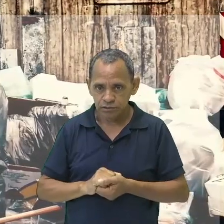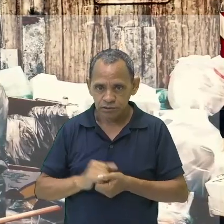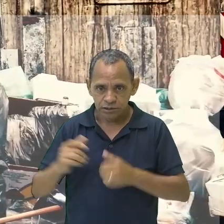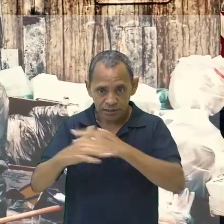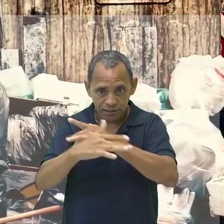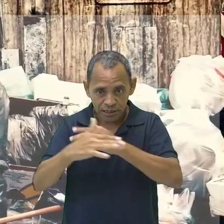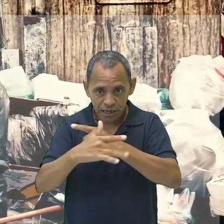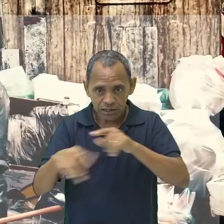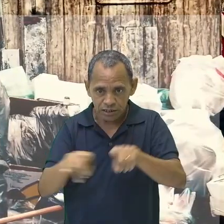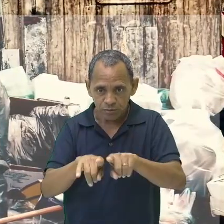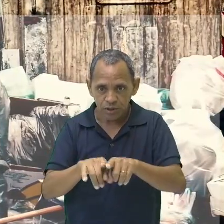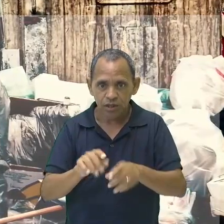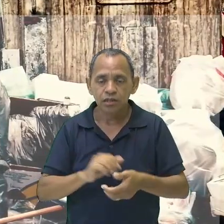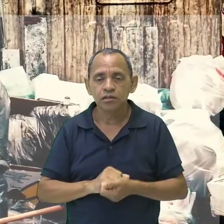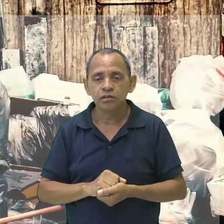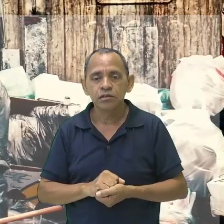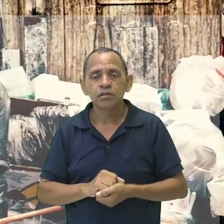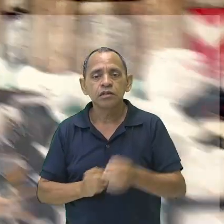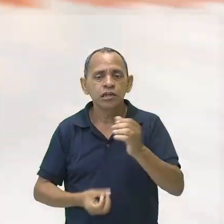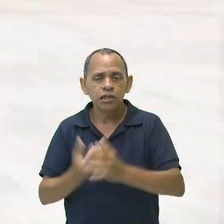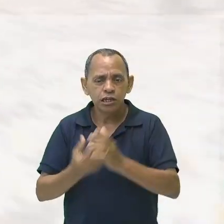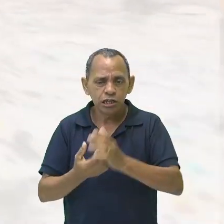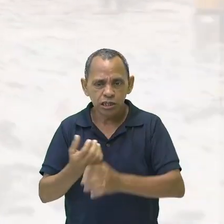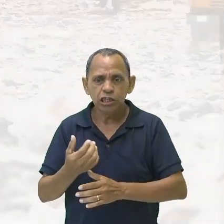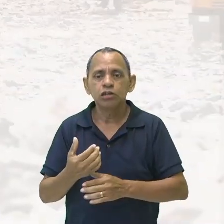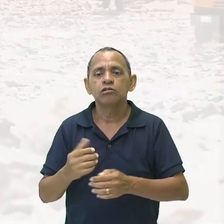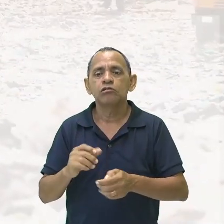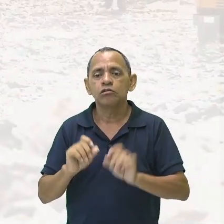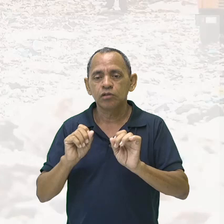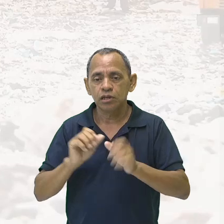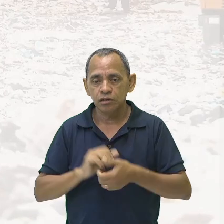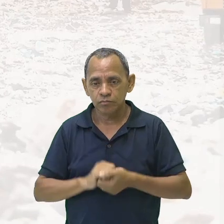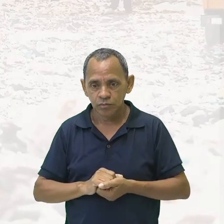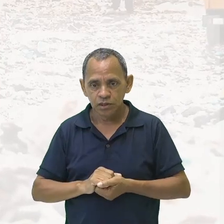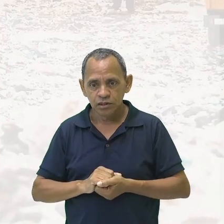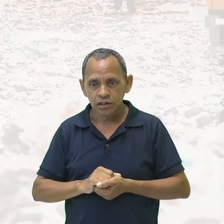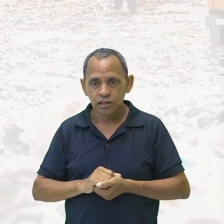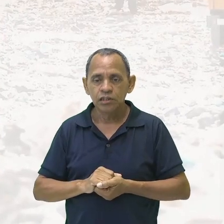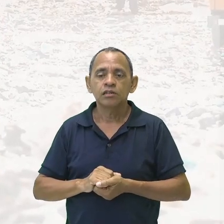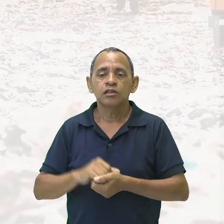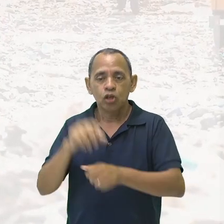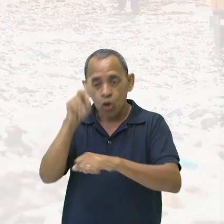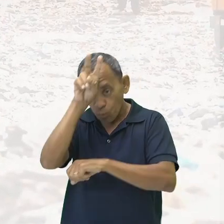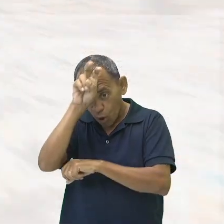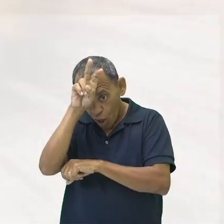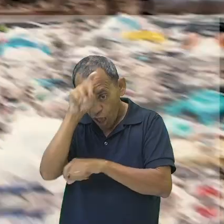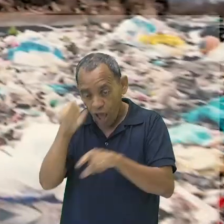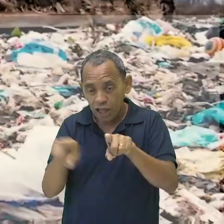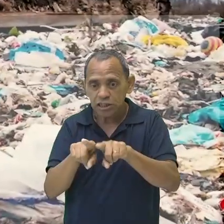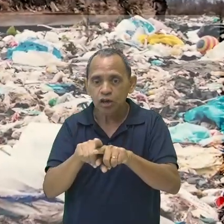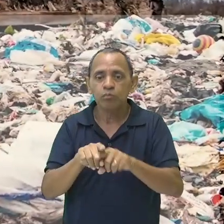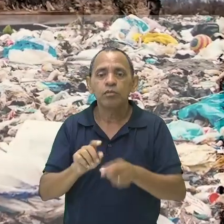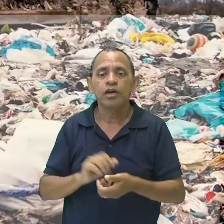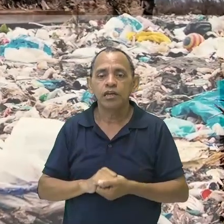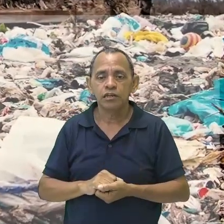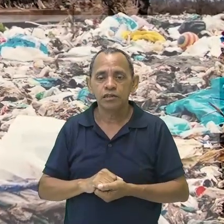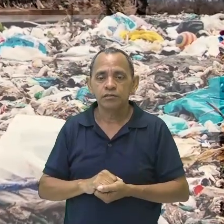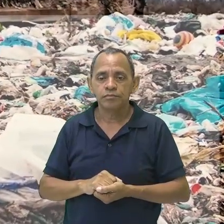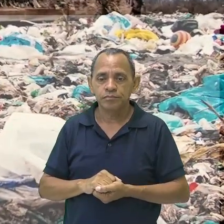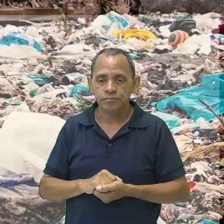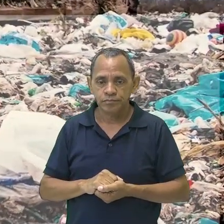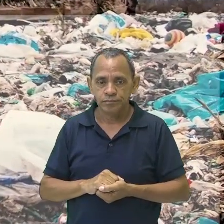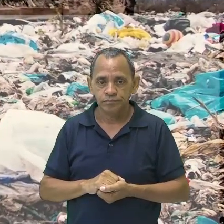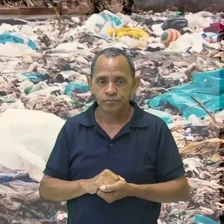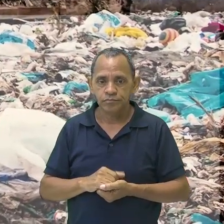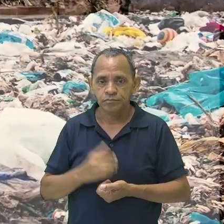ratos, baratas e outros insetos. Aterros sanitários. Aterros são sistemas